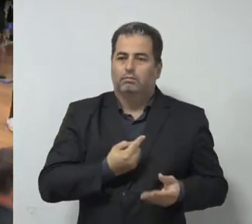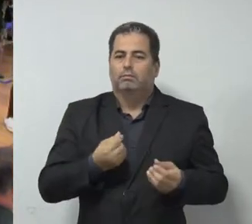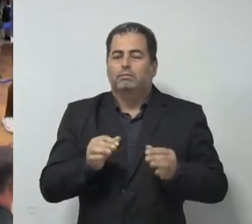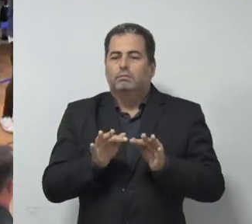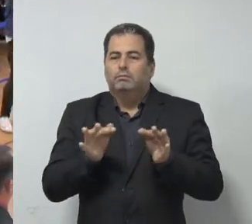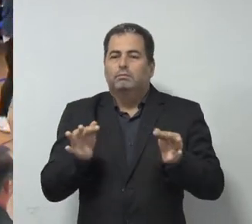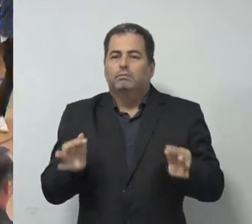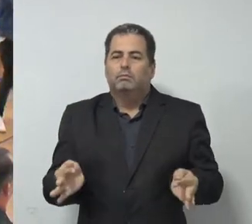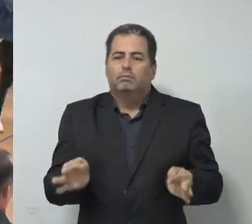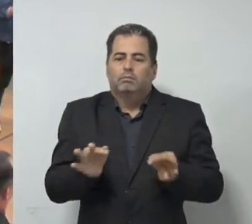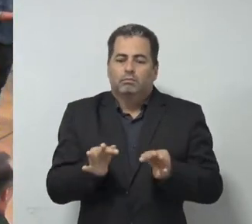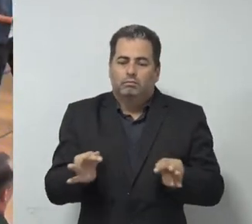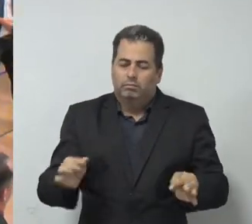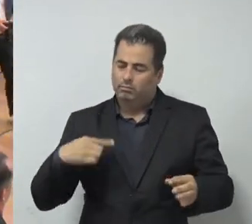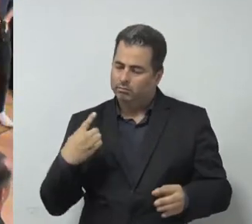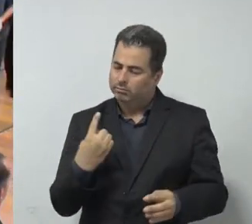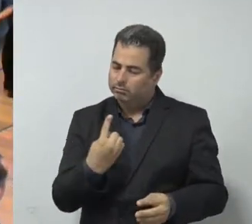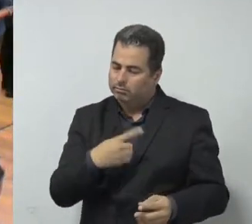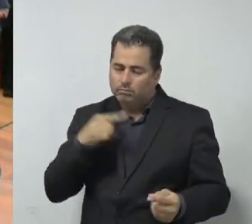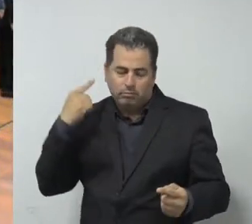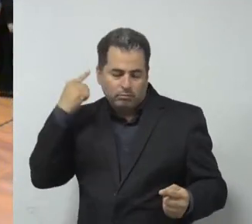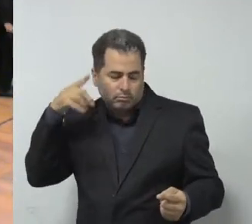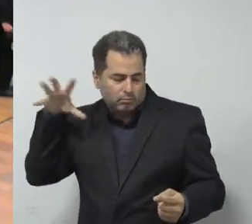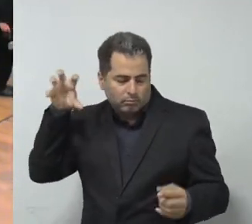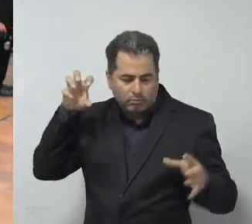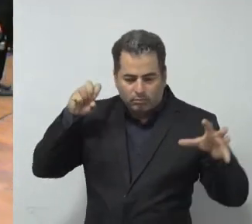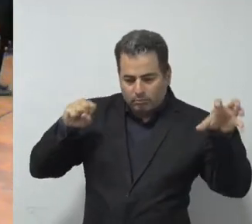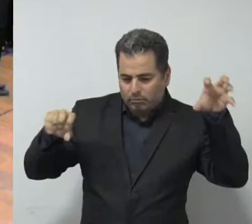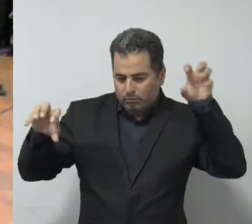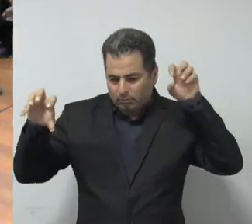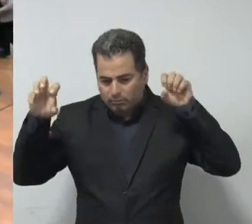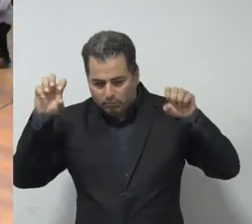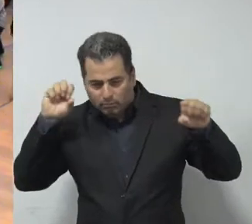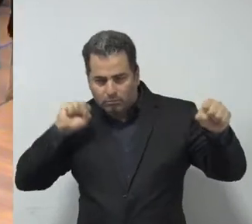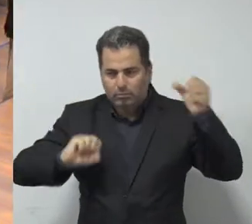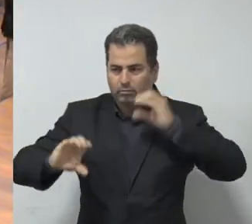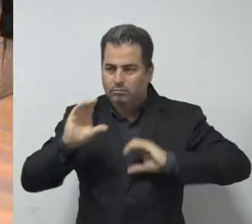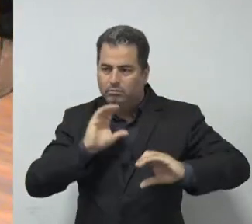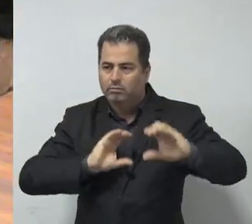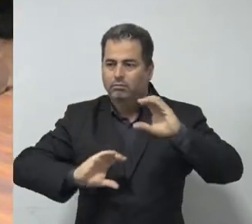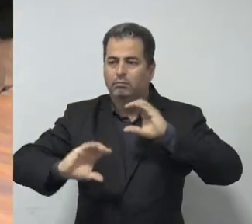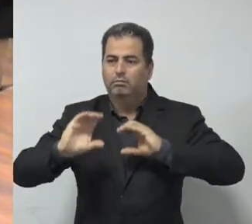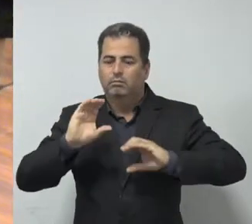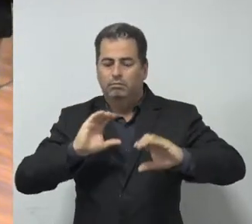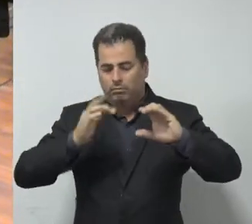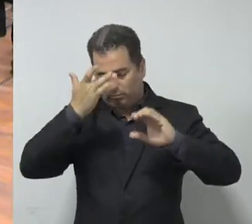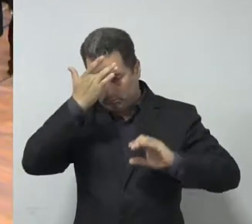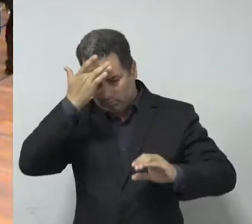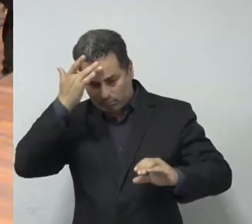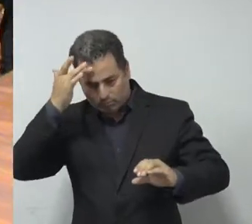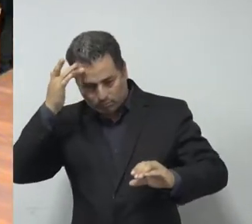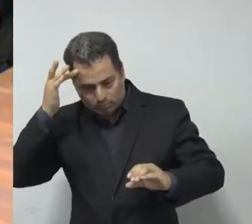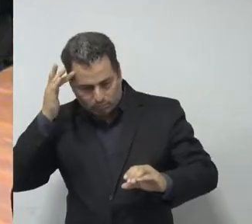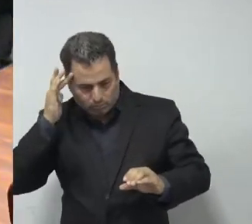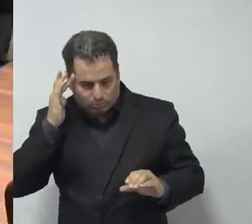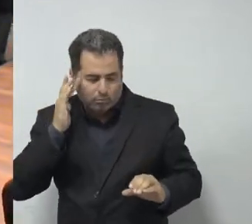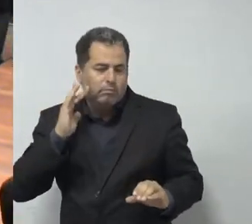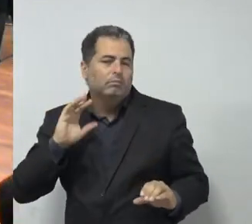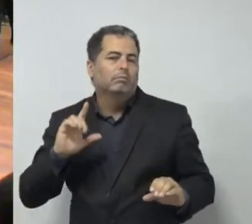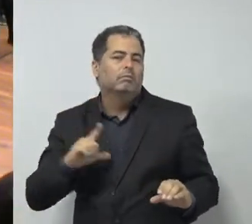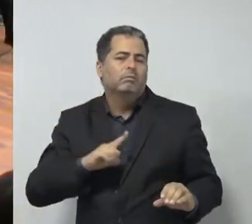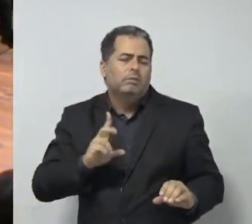levemente aos ouvidos, velhas canções de quem passou